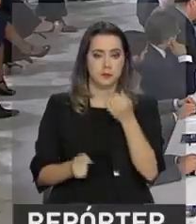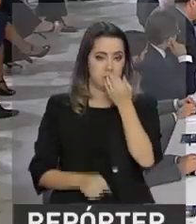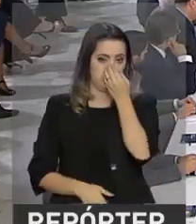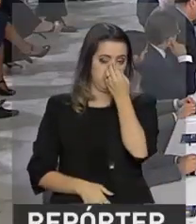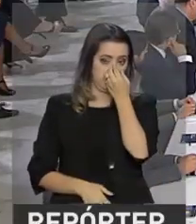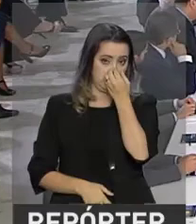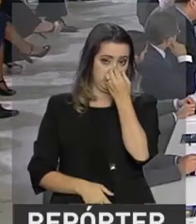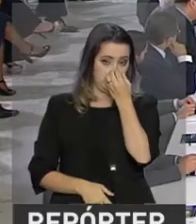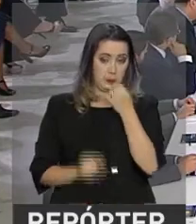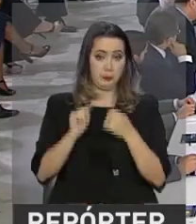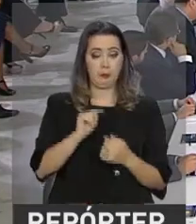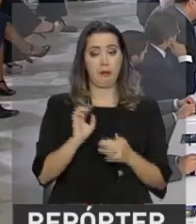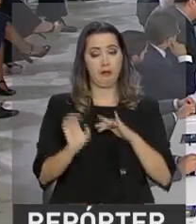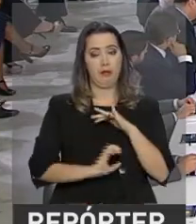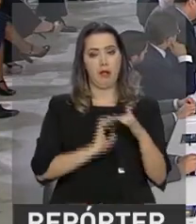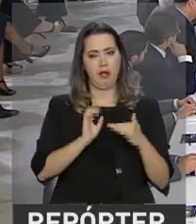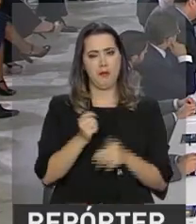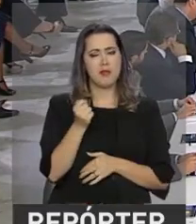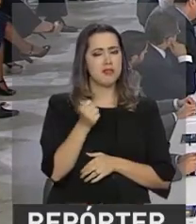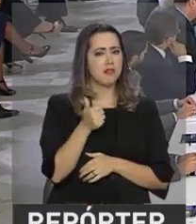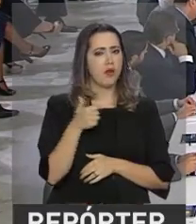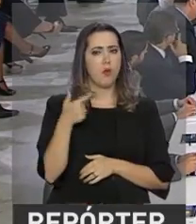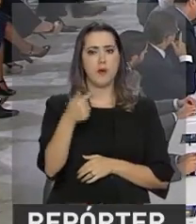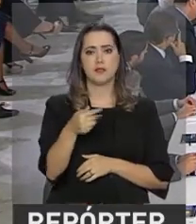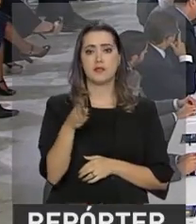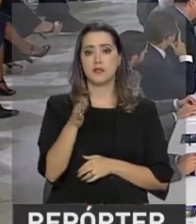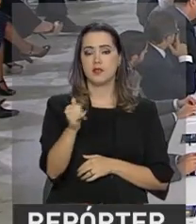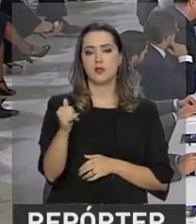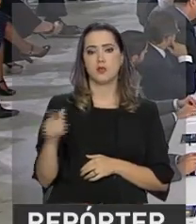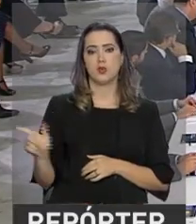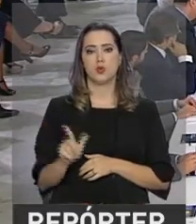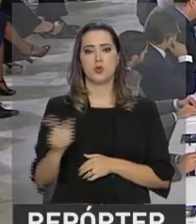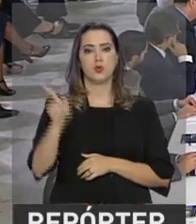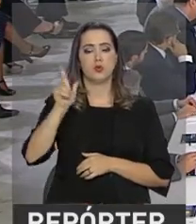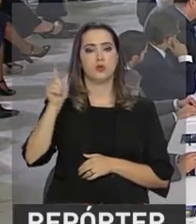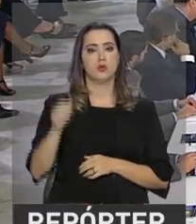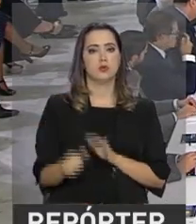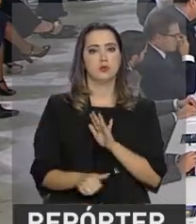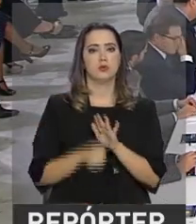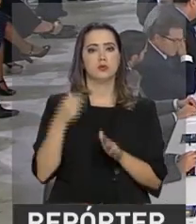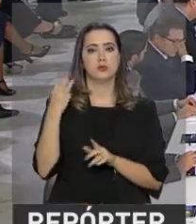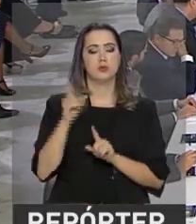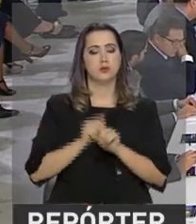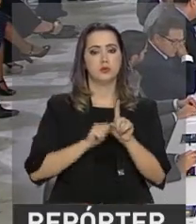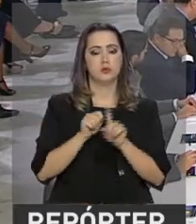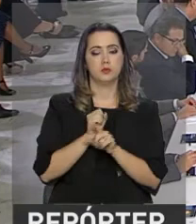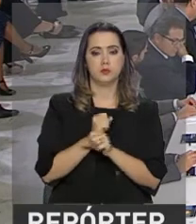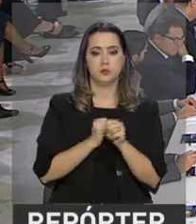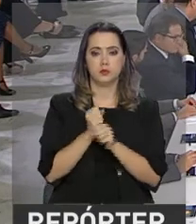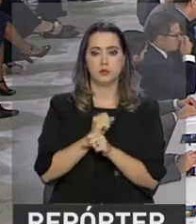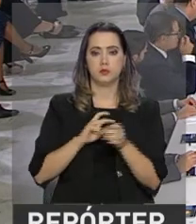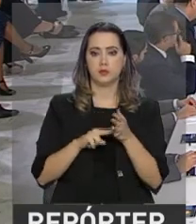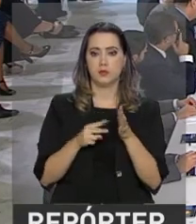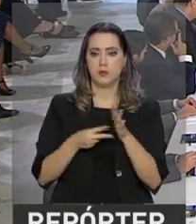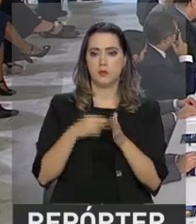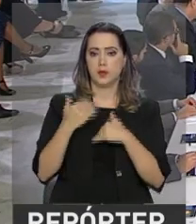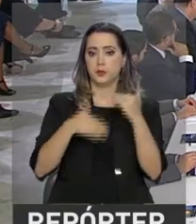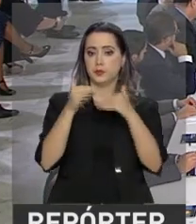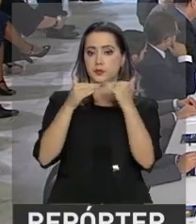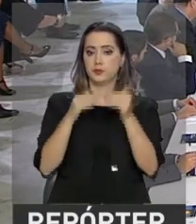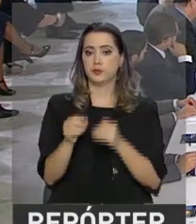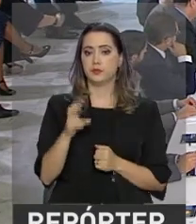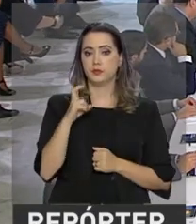de obter quase 7 bilhões de lucro no primeiro trimestre deste ano. Isso representa uma alta